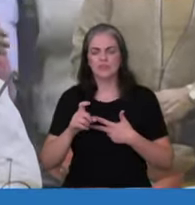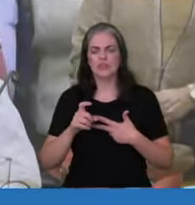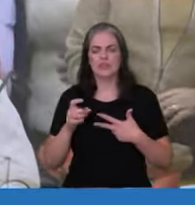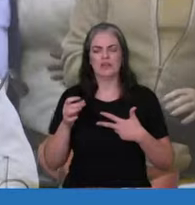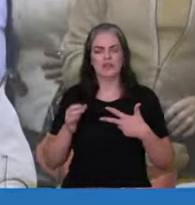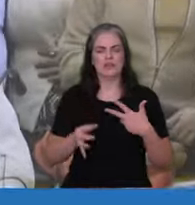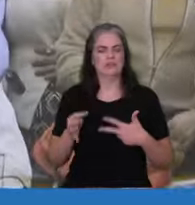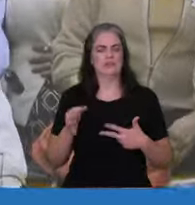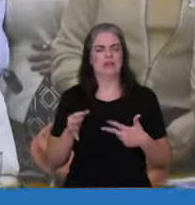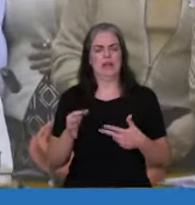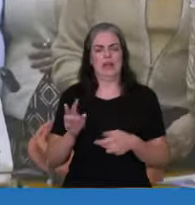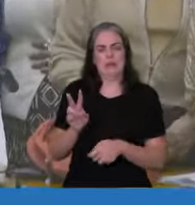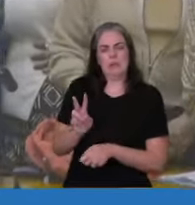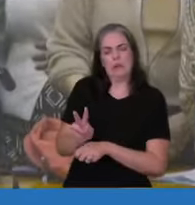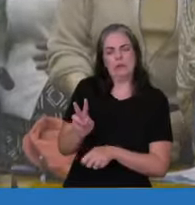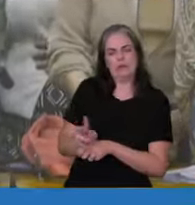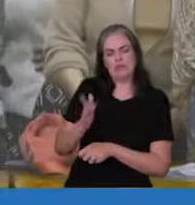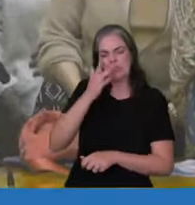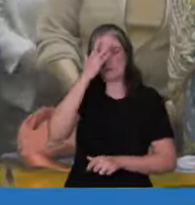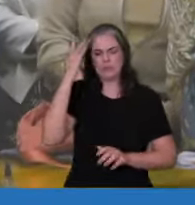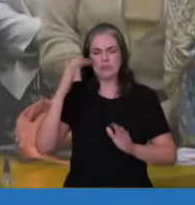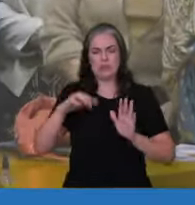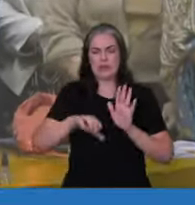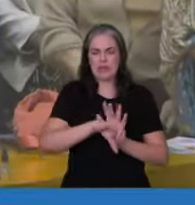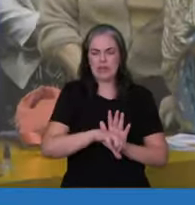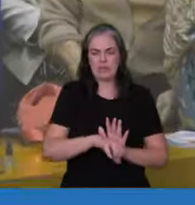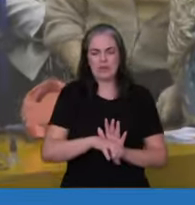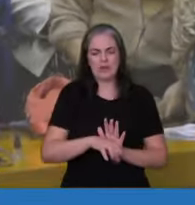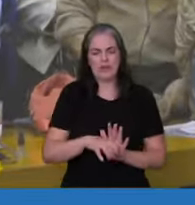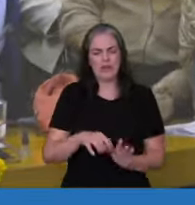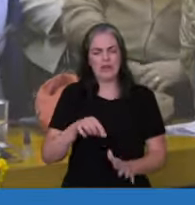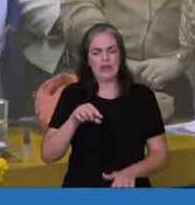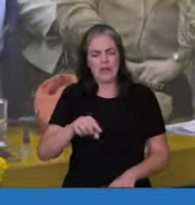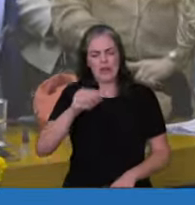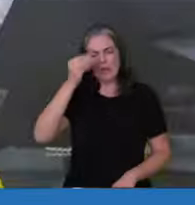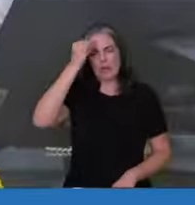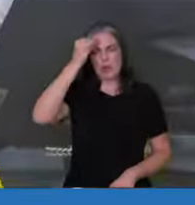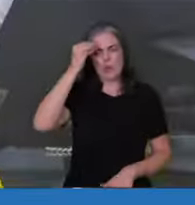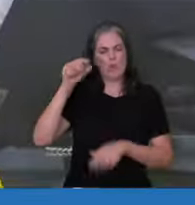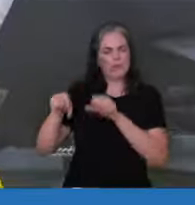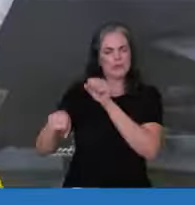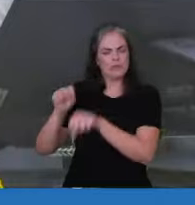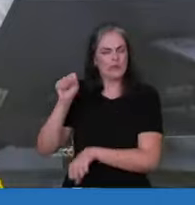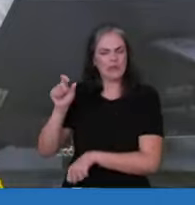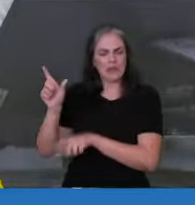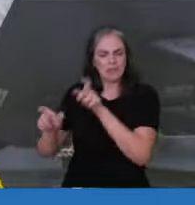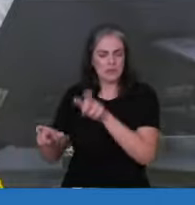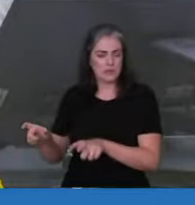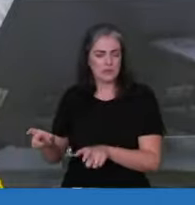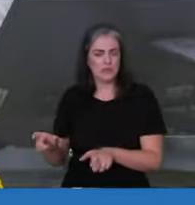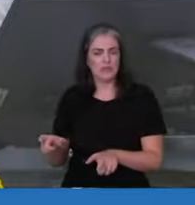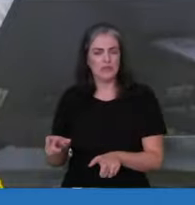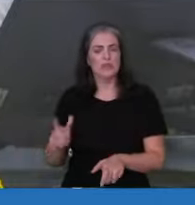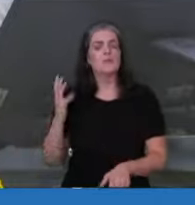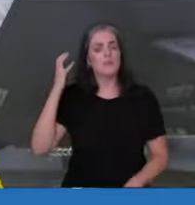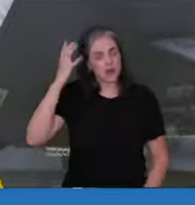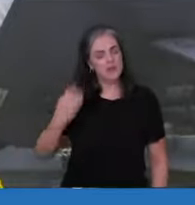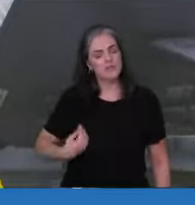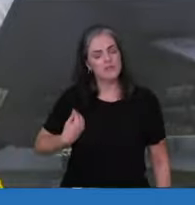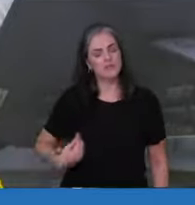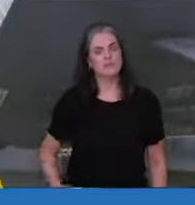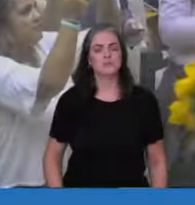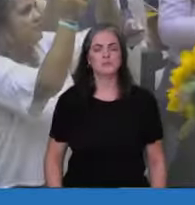ao crime e que são responsáveis pela sua morte e pela morte de Anderson. Marielle, presente.